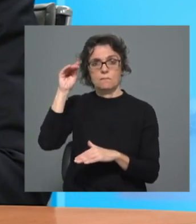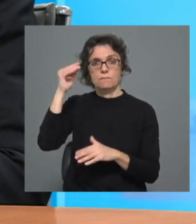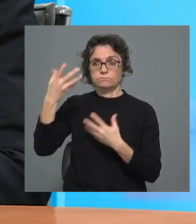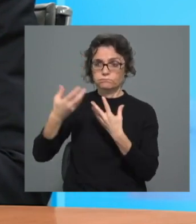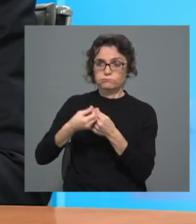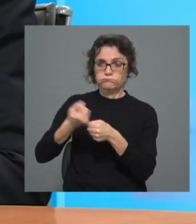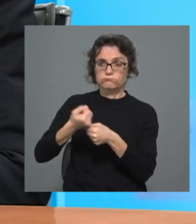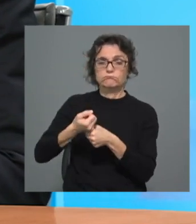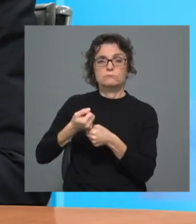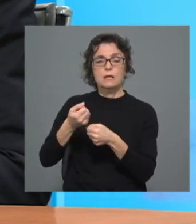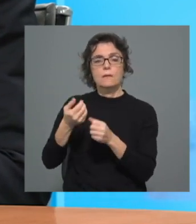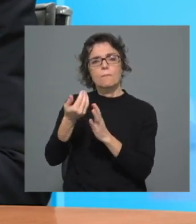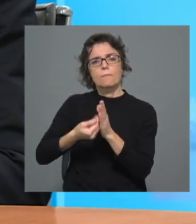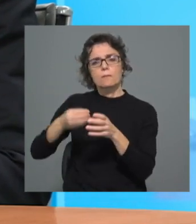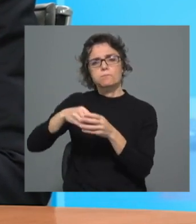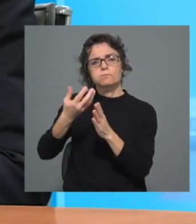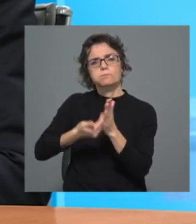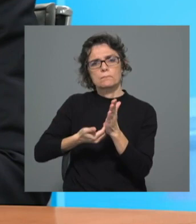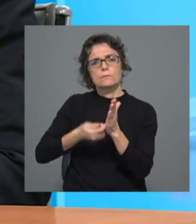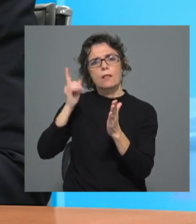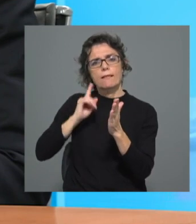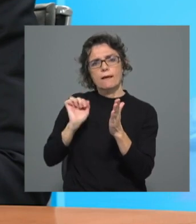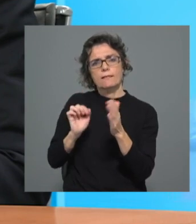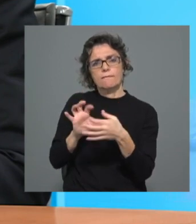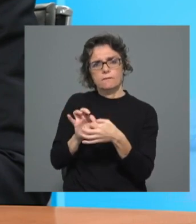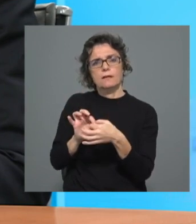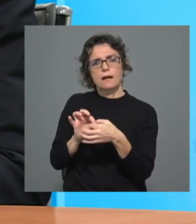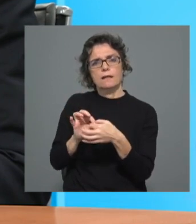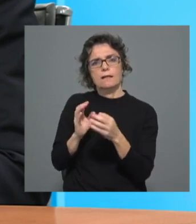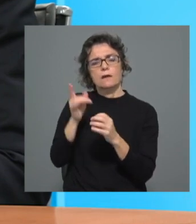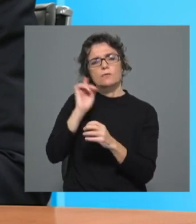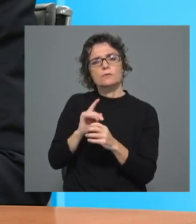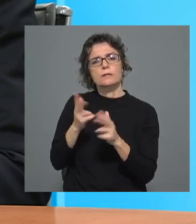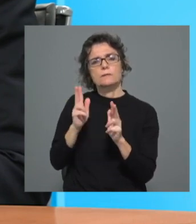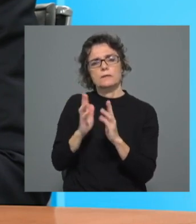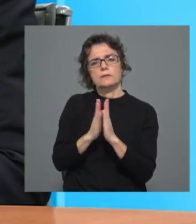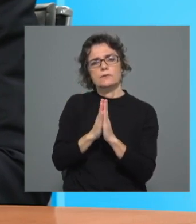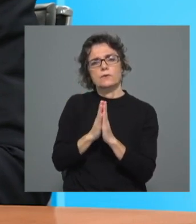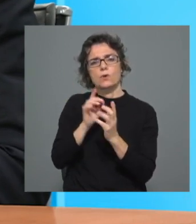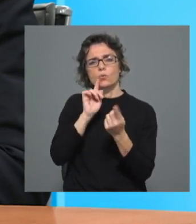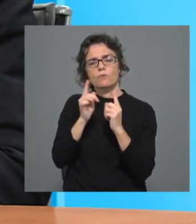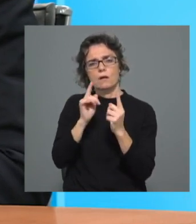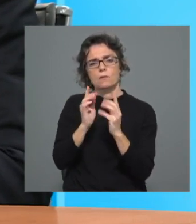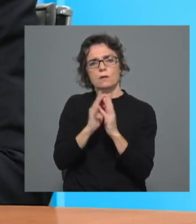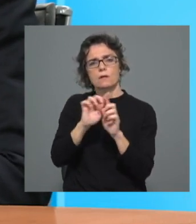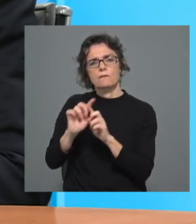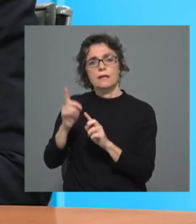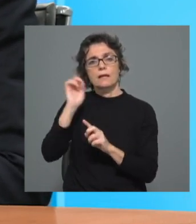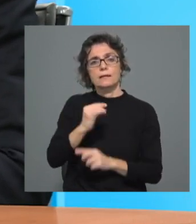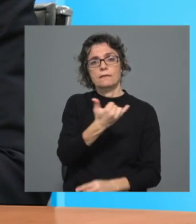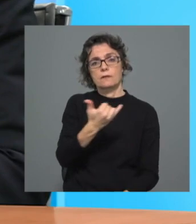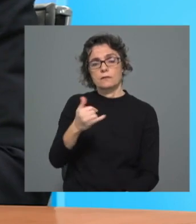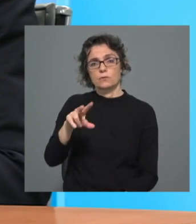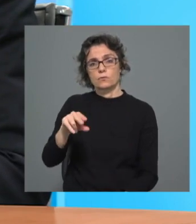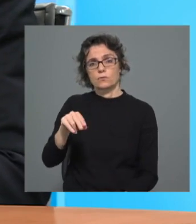dar conteúdo à efeméride, que é o Dia da Liberdade Religiosa e do Diálogo Interreligioso, que é o dia 22 de junho.